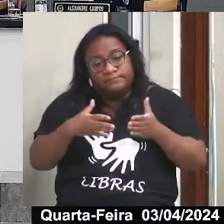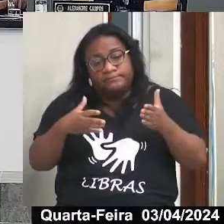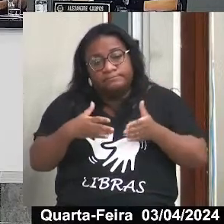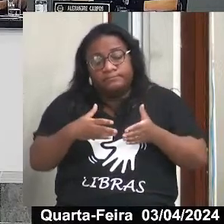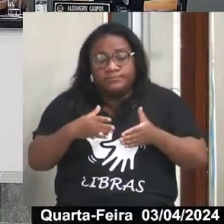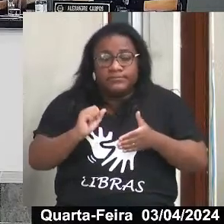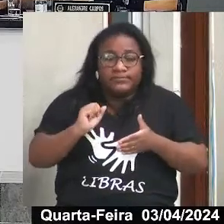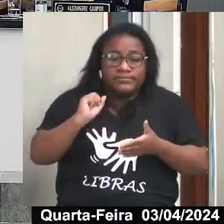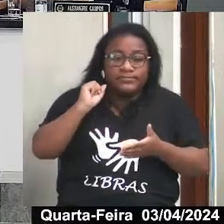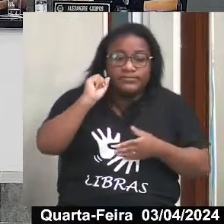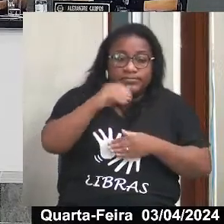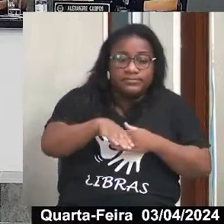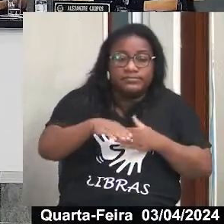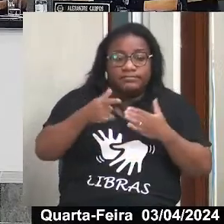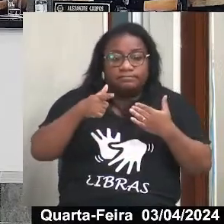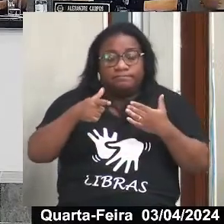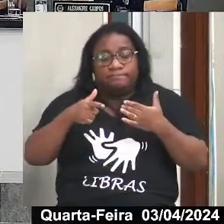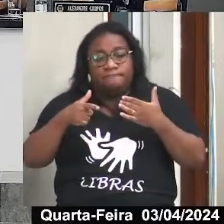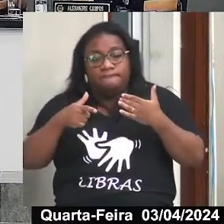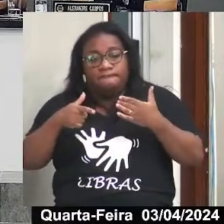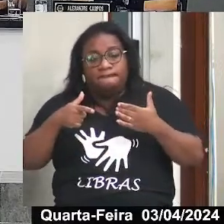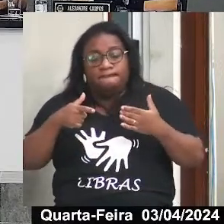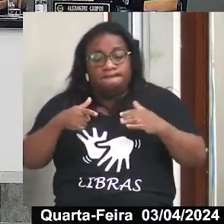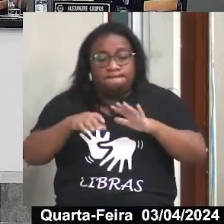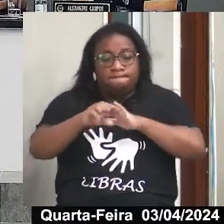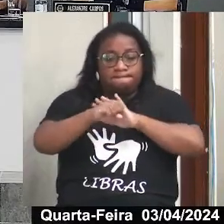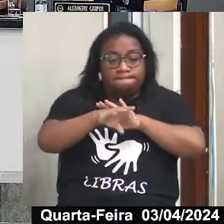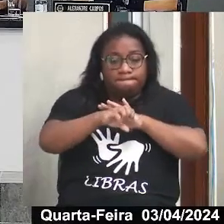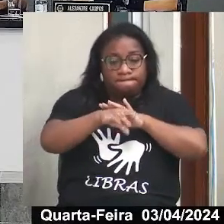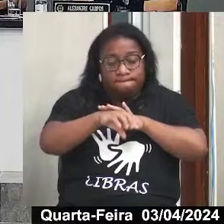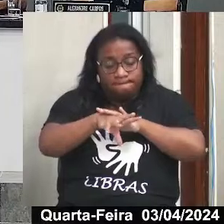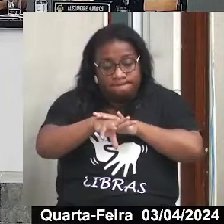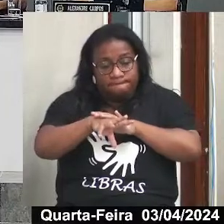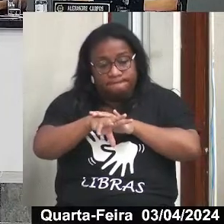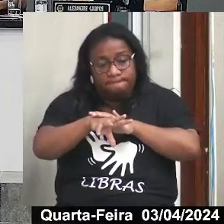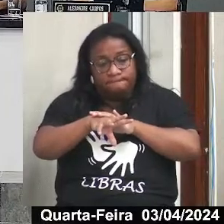municipal um estudo para a Secretaria de Educação criar um aplicativo celular